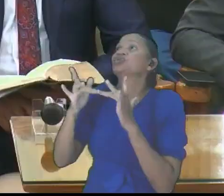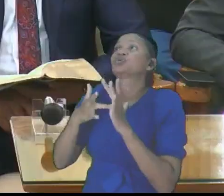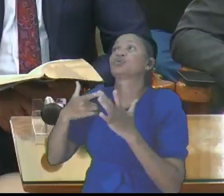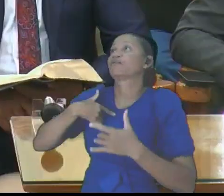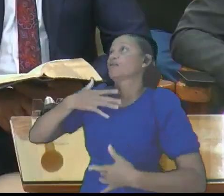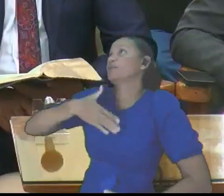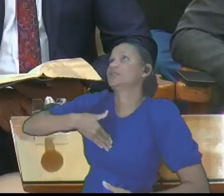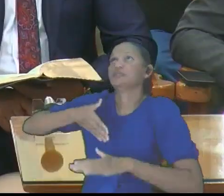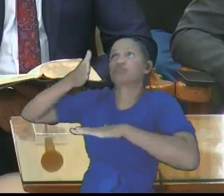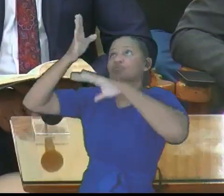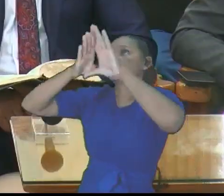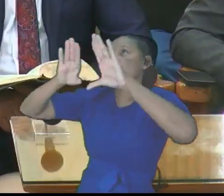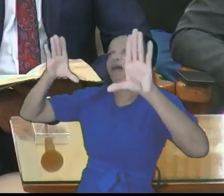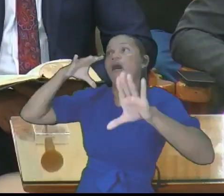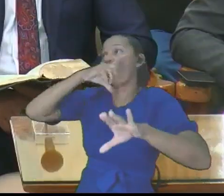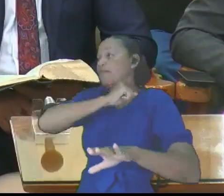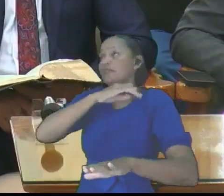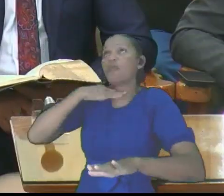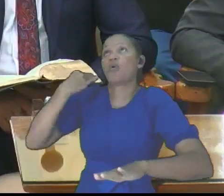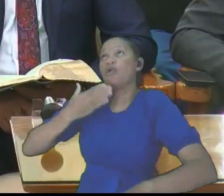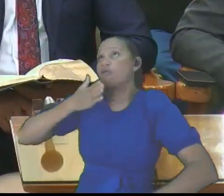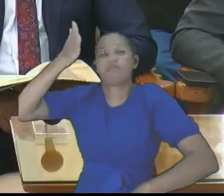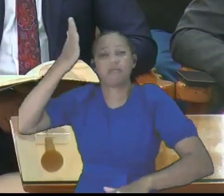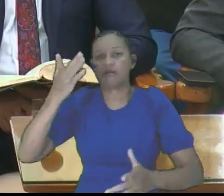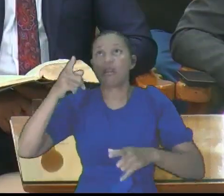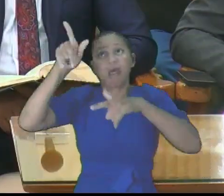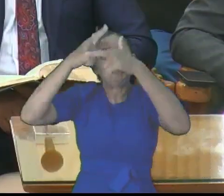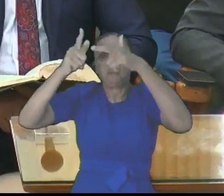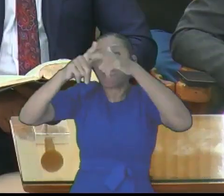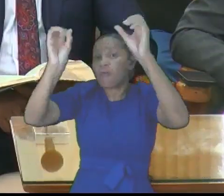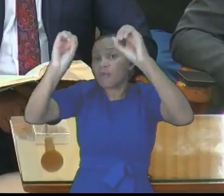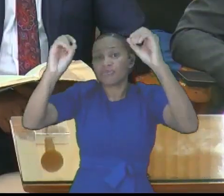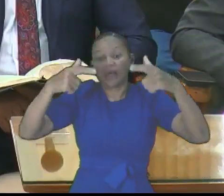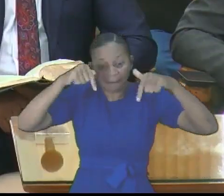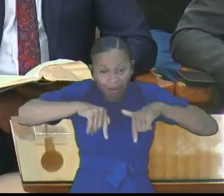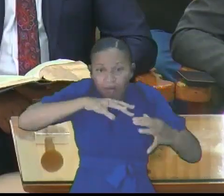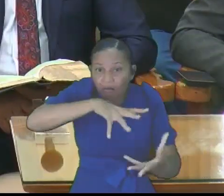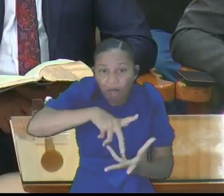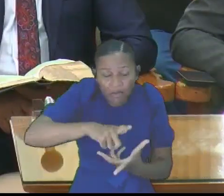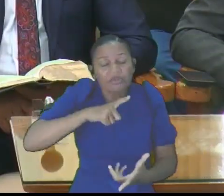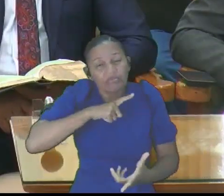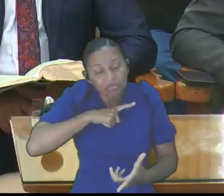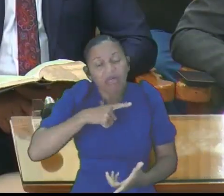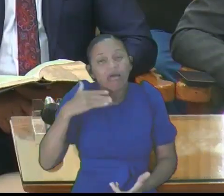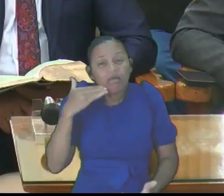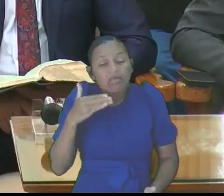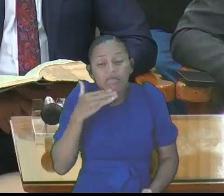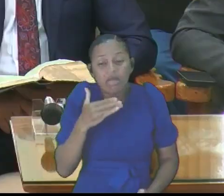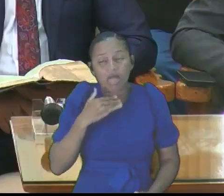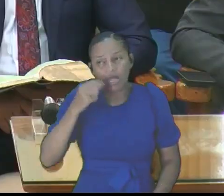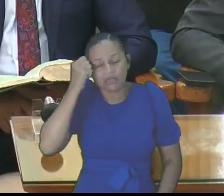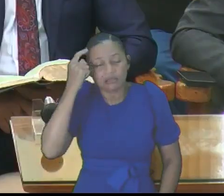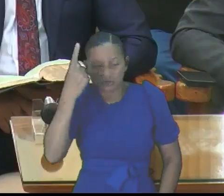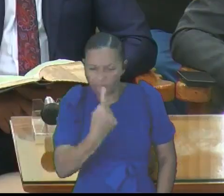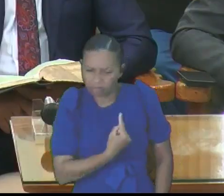Senhor, me leva. Glória a Deus. E lá você não tem problema. Então, meus amados irmãos, essa ideia de